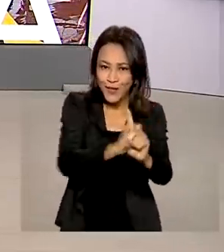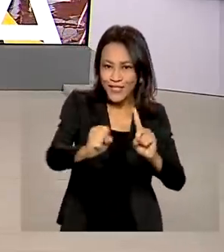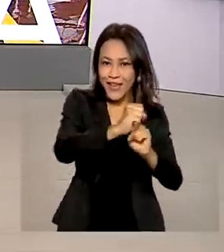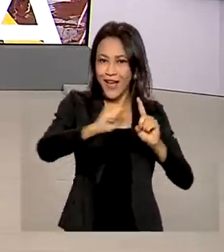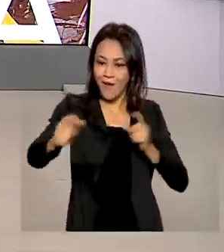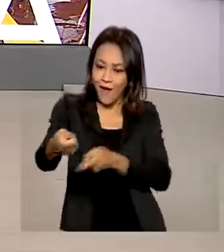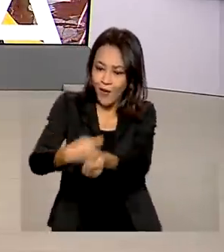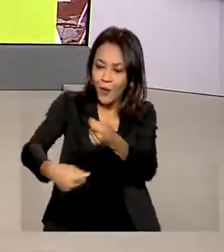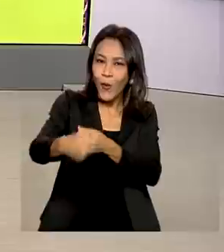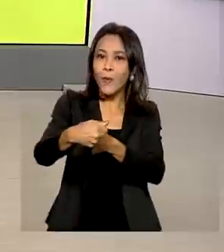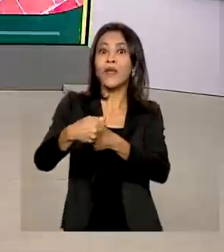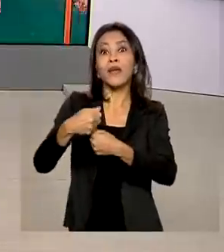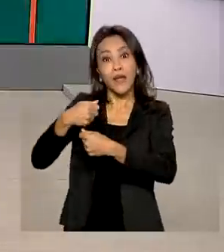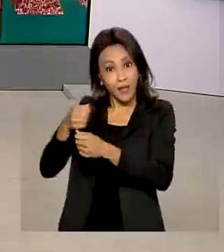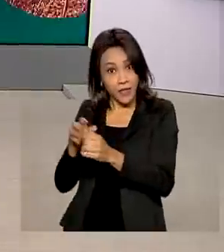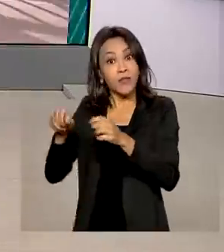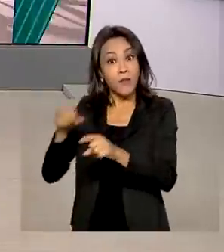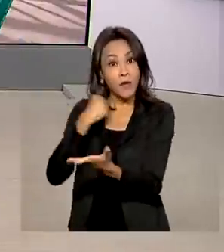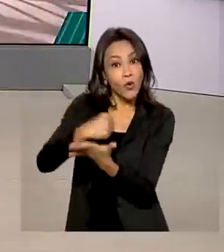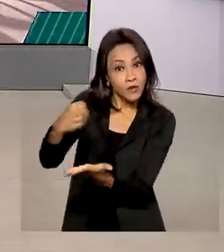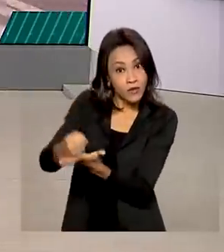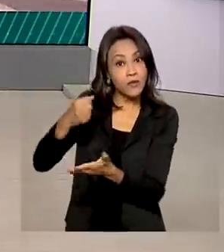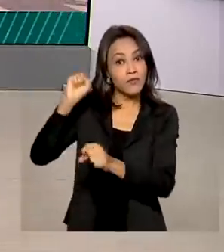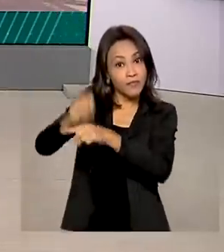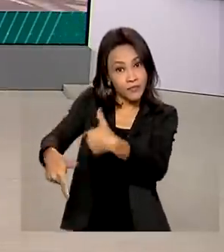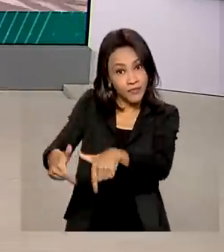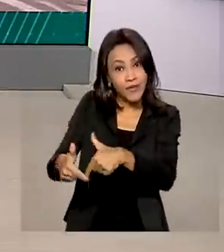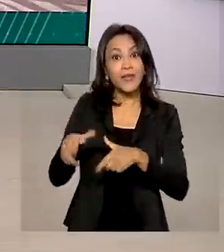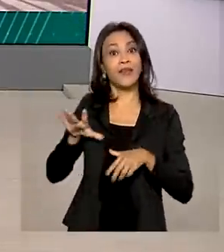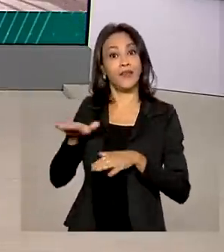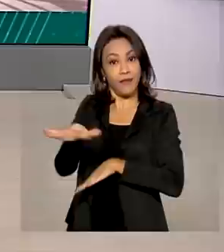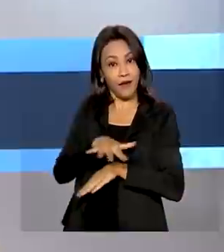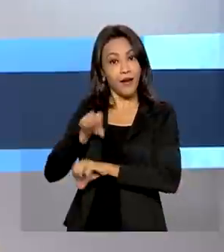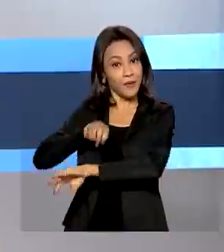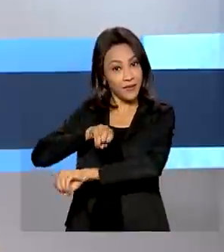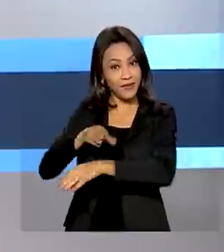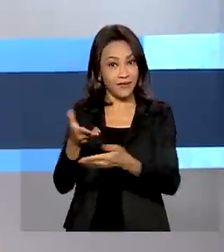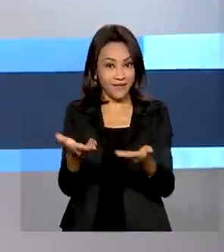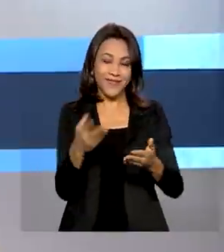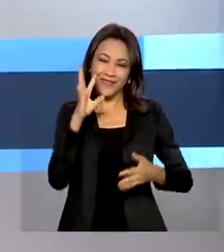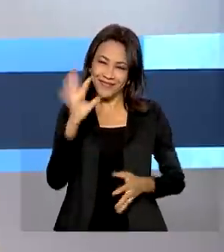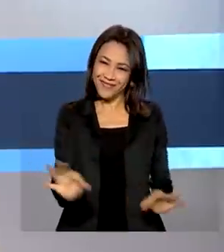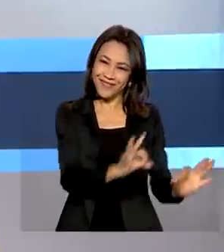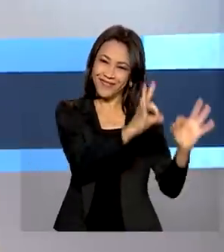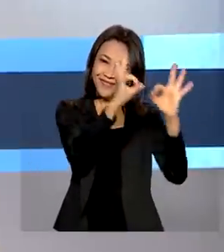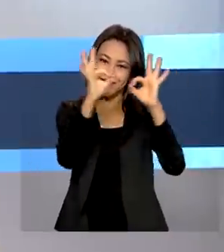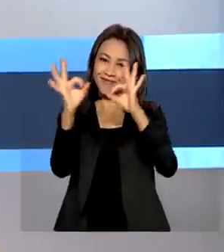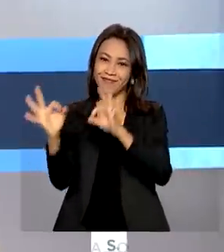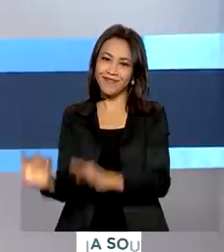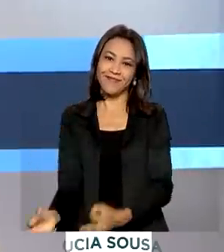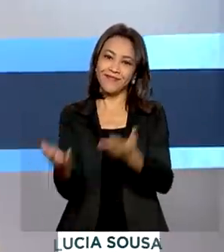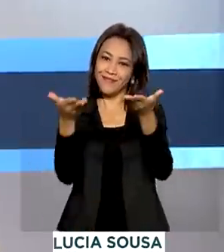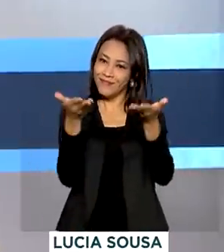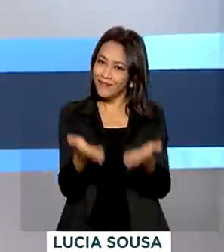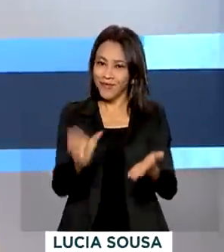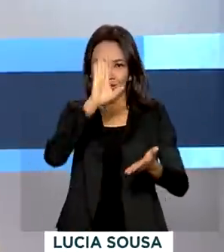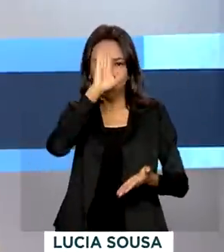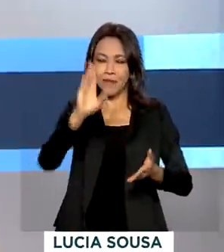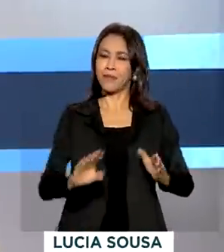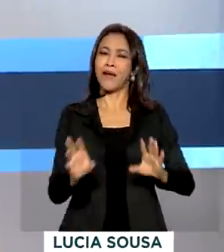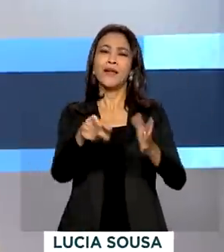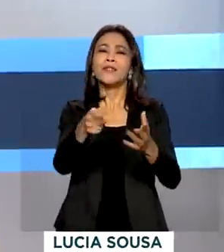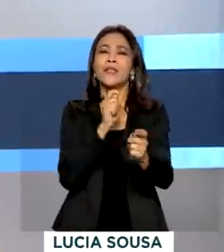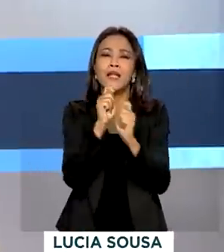social, econômica, geração de emprego e ao setor da educação. Acompanhe agora com a gente os trechos principais